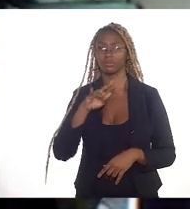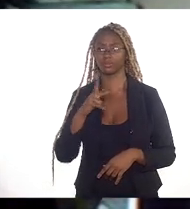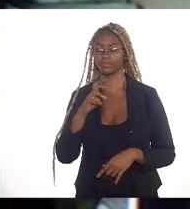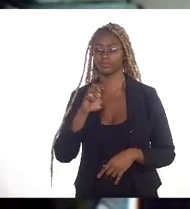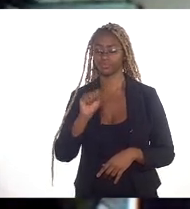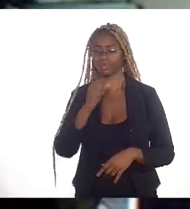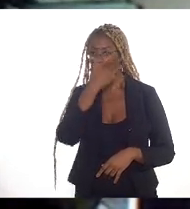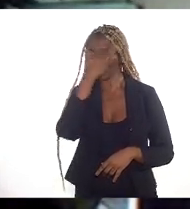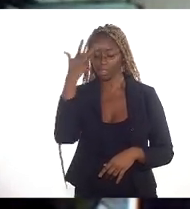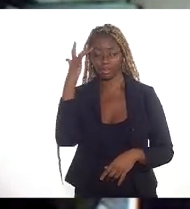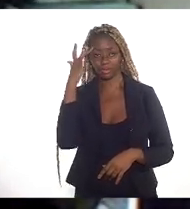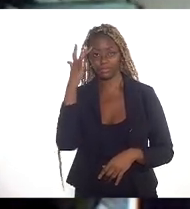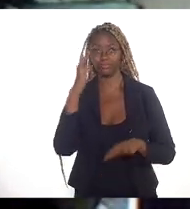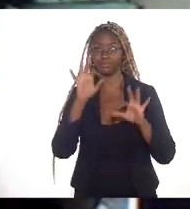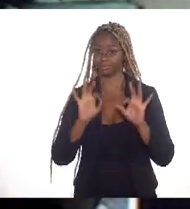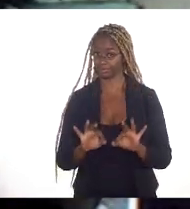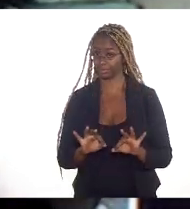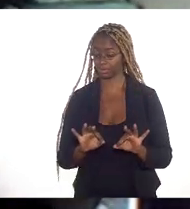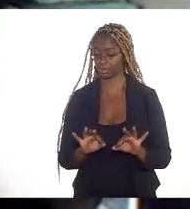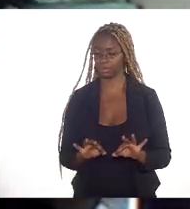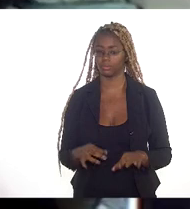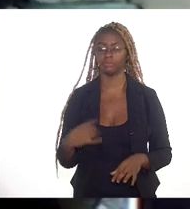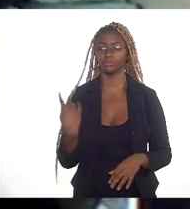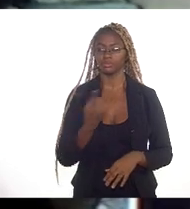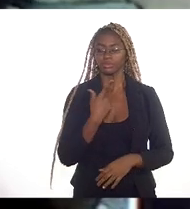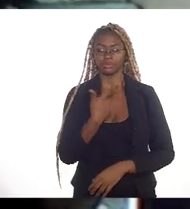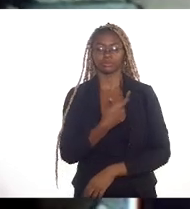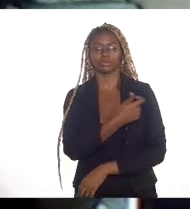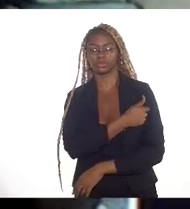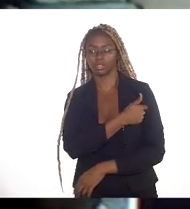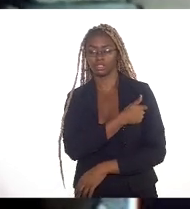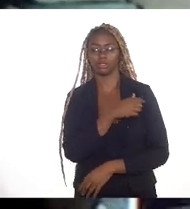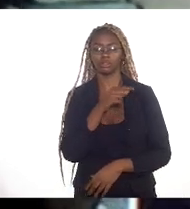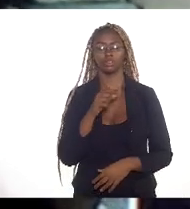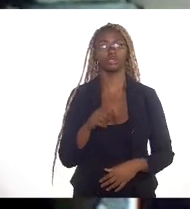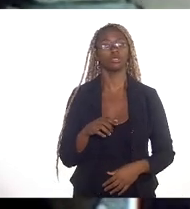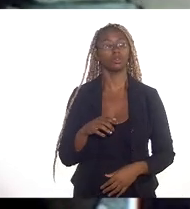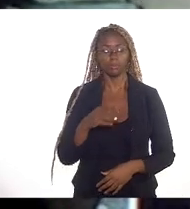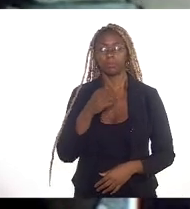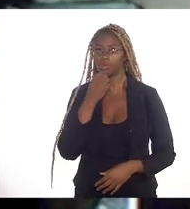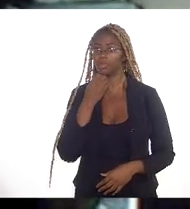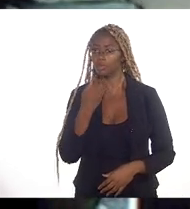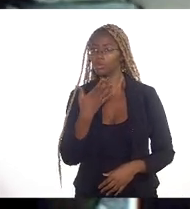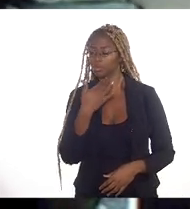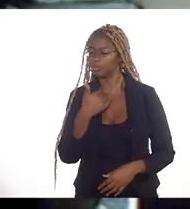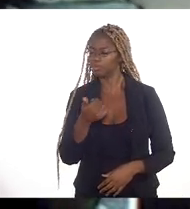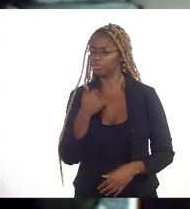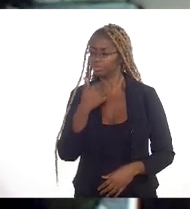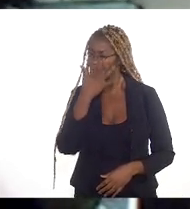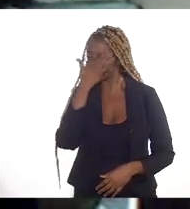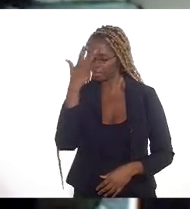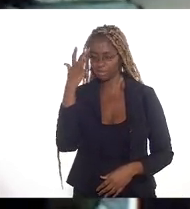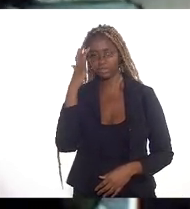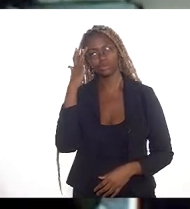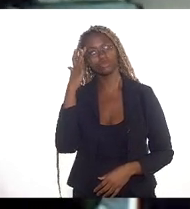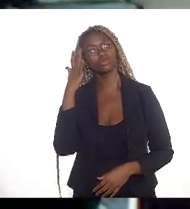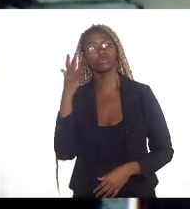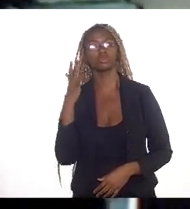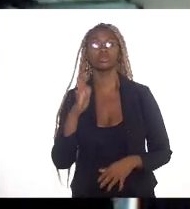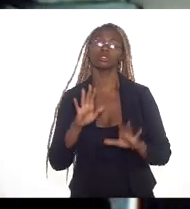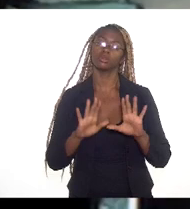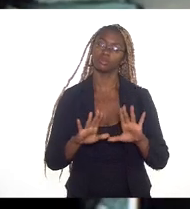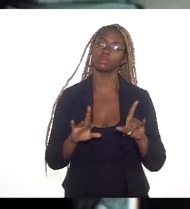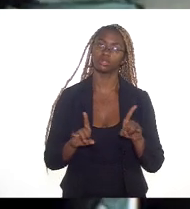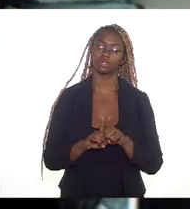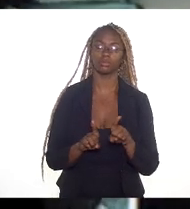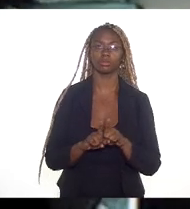pessoas, se confirmarem, a gente vai ter vacinado uma parcela considerável desses grupos prioritários, inclusive